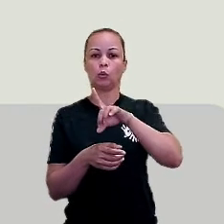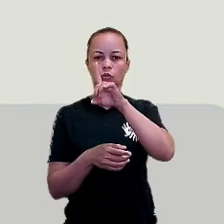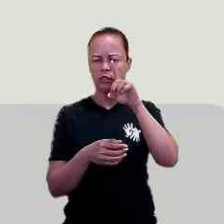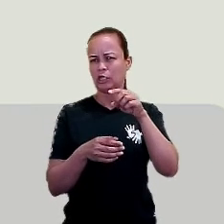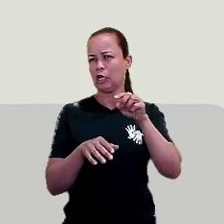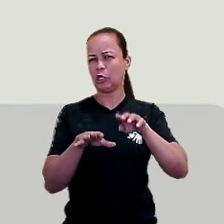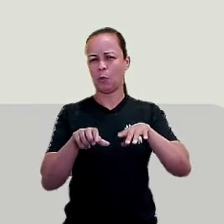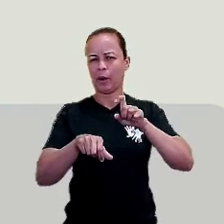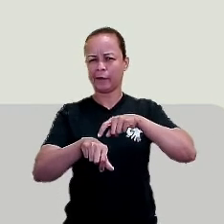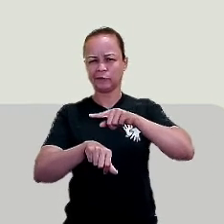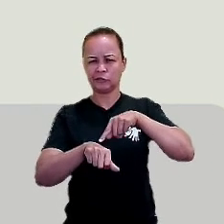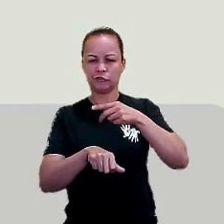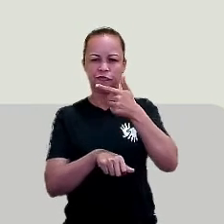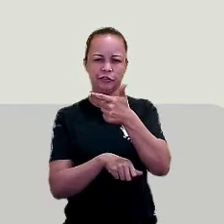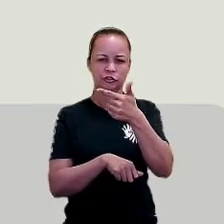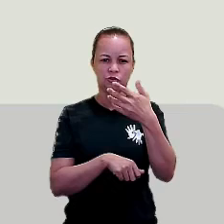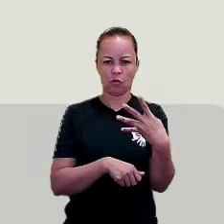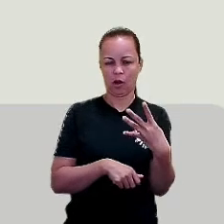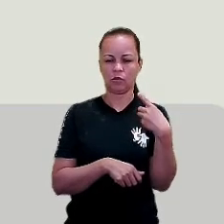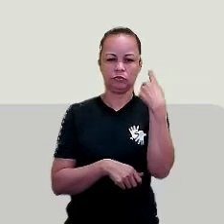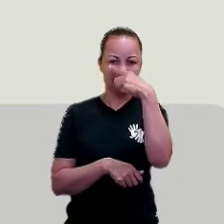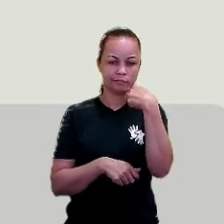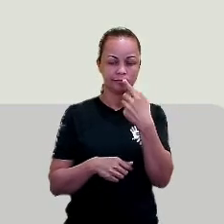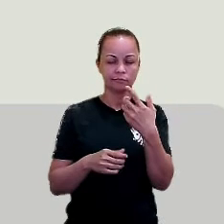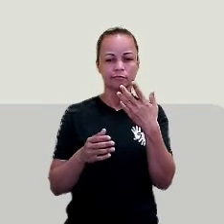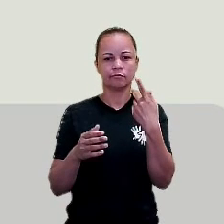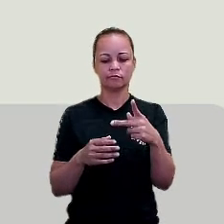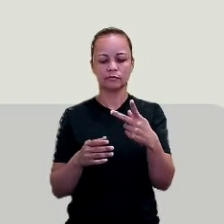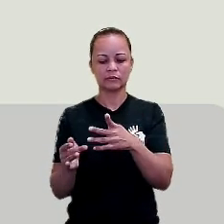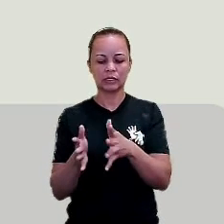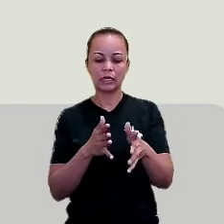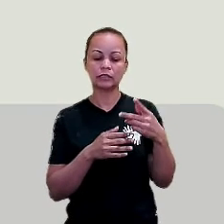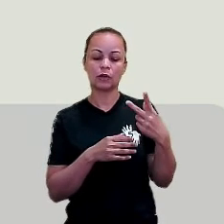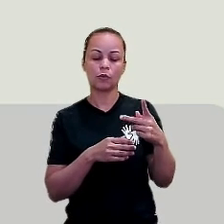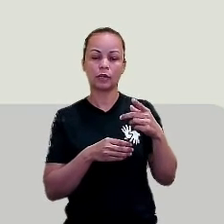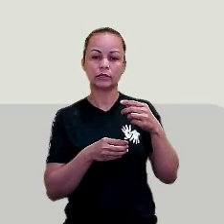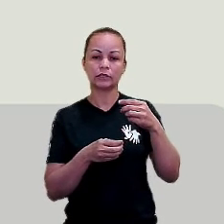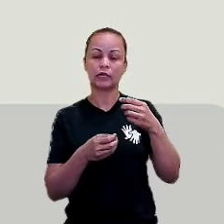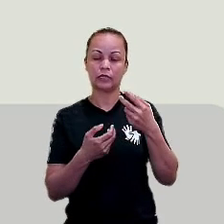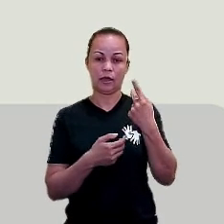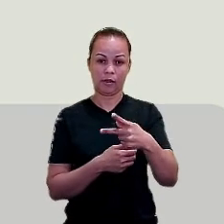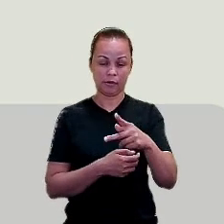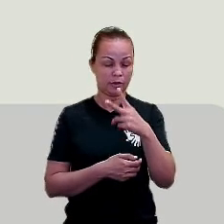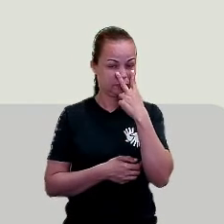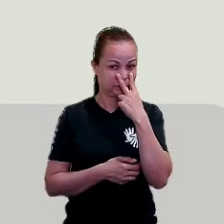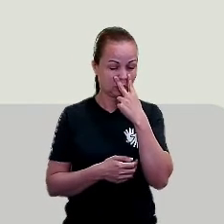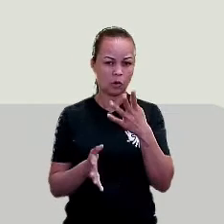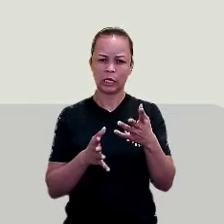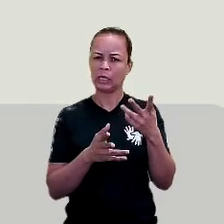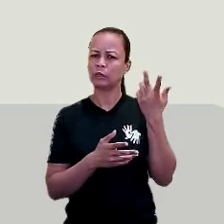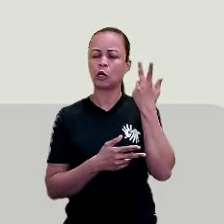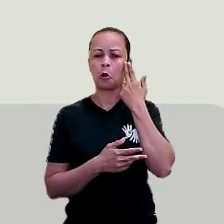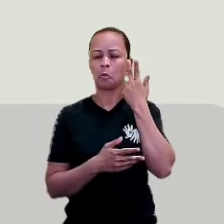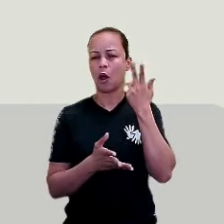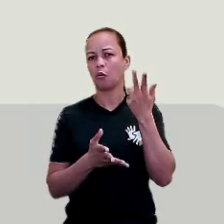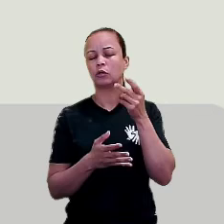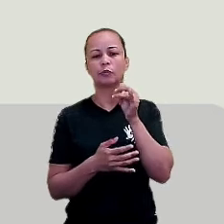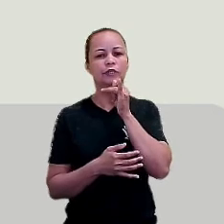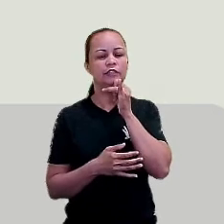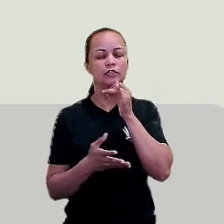horas. Em Vitória de Santo Antão, esse ato, a migração pendular, ele é bastante comum. Quando os